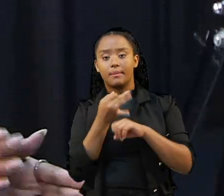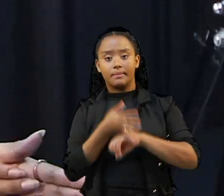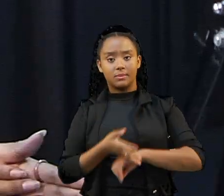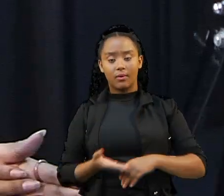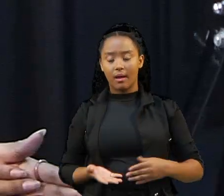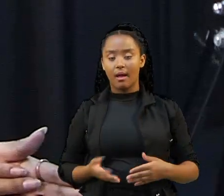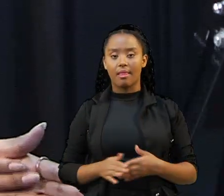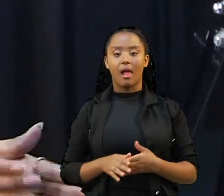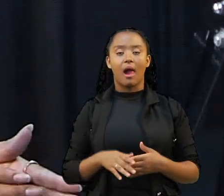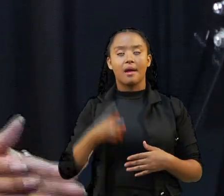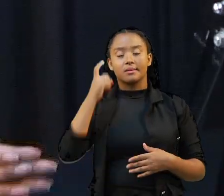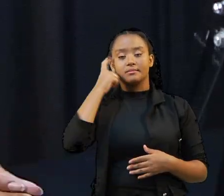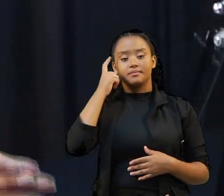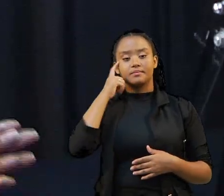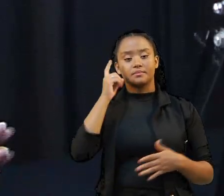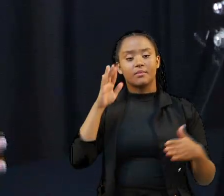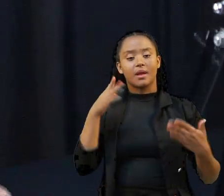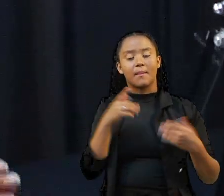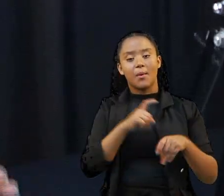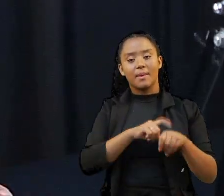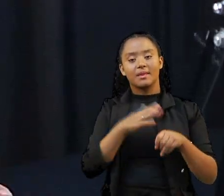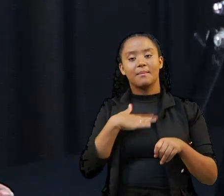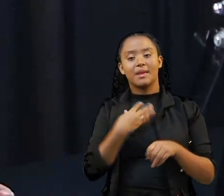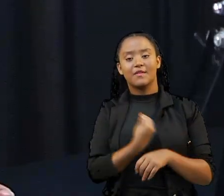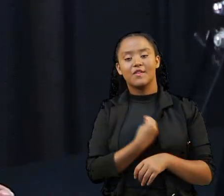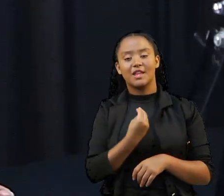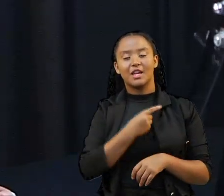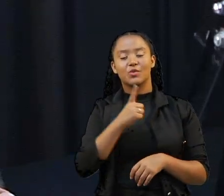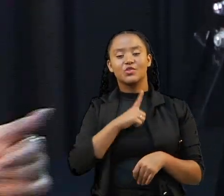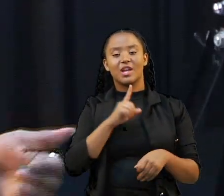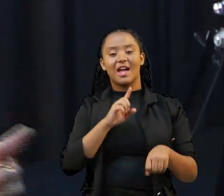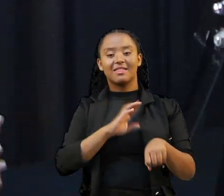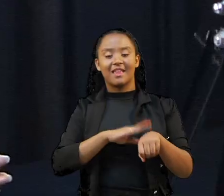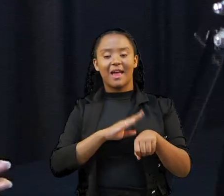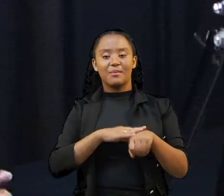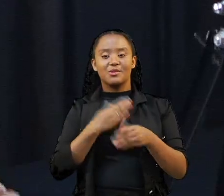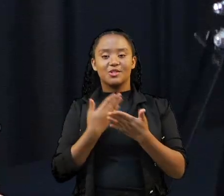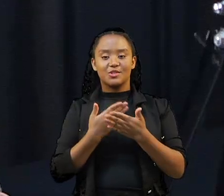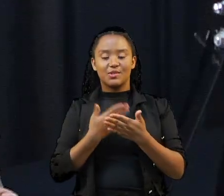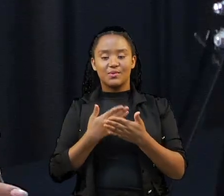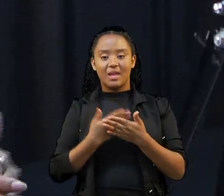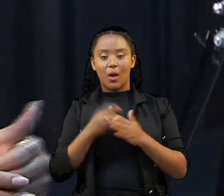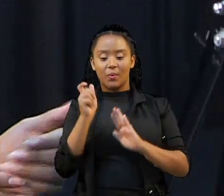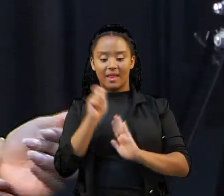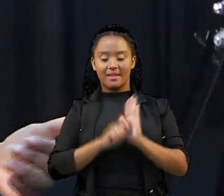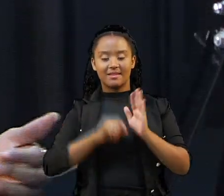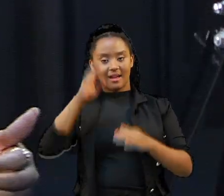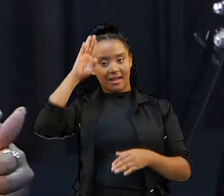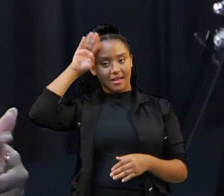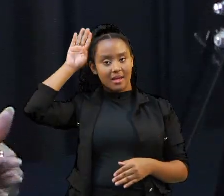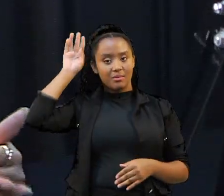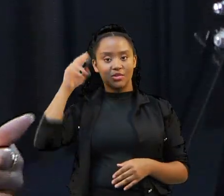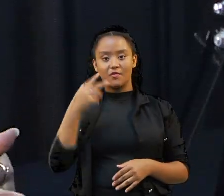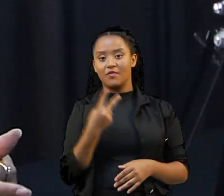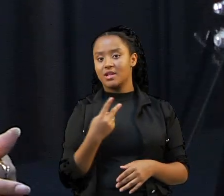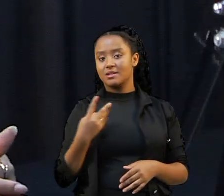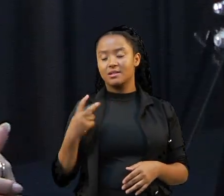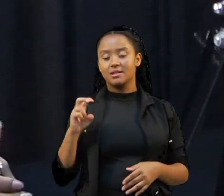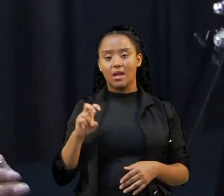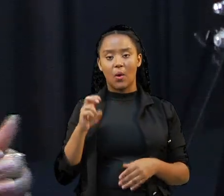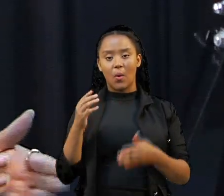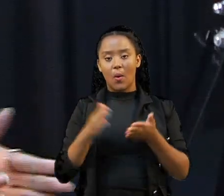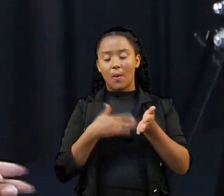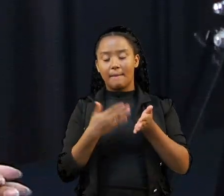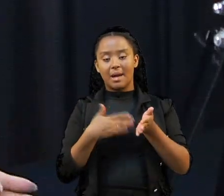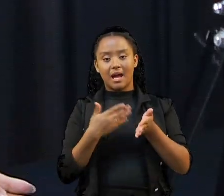para estudar, para ler um texto acadêmico de 25 páginas, para o outro dia, para mim ter aula, e ainda ter no outro dia aula